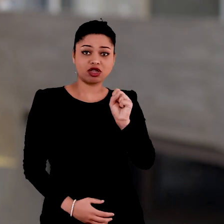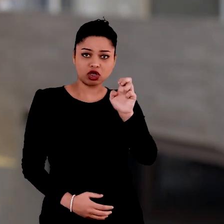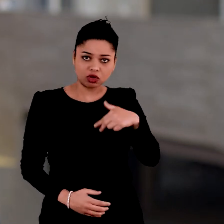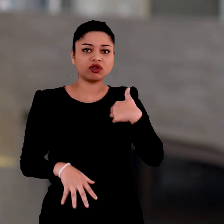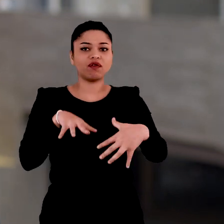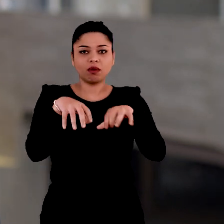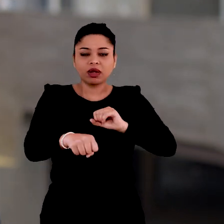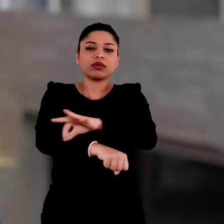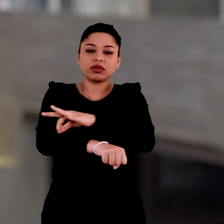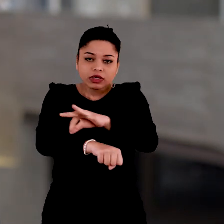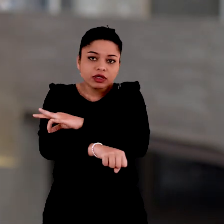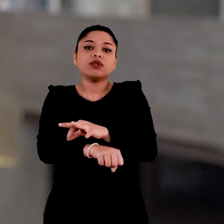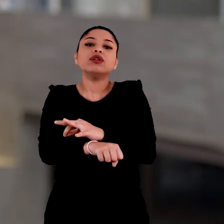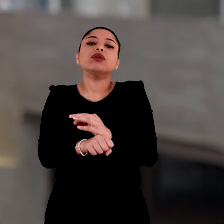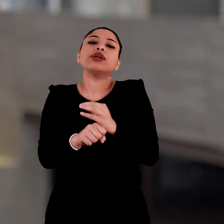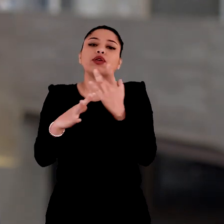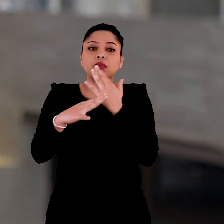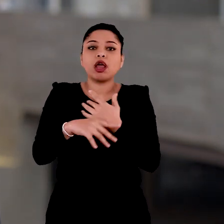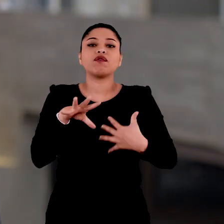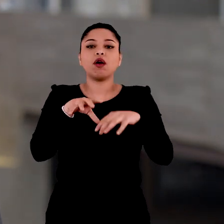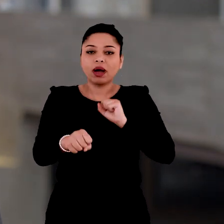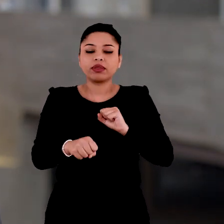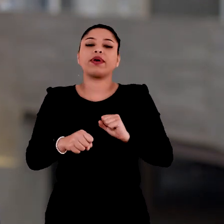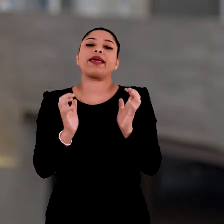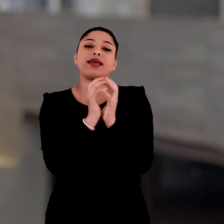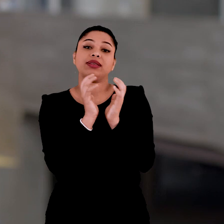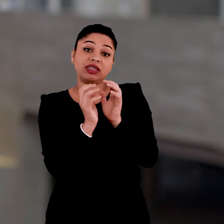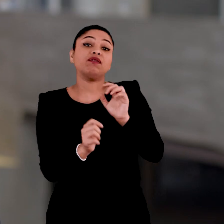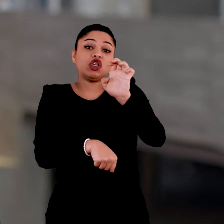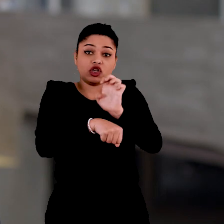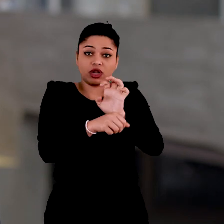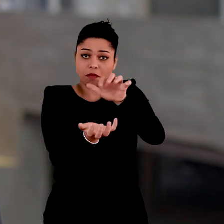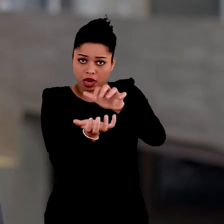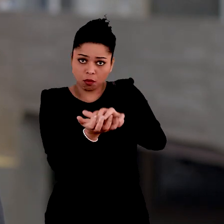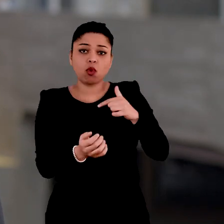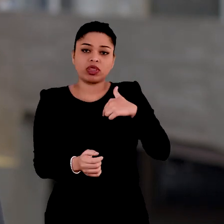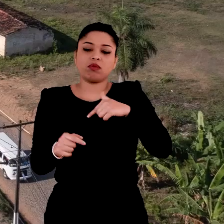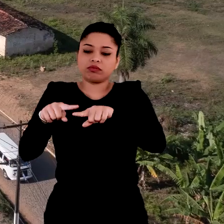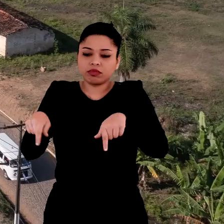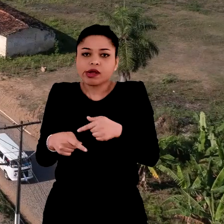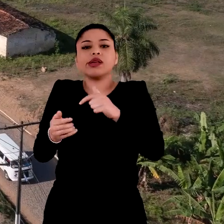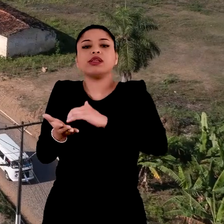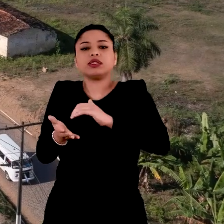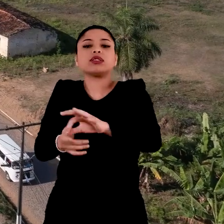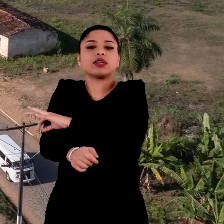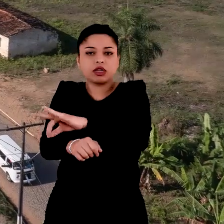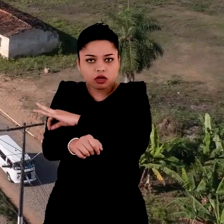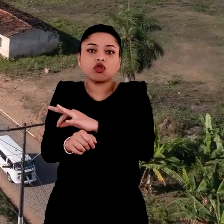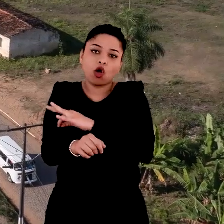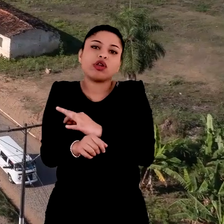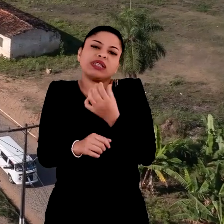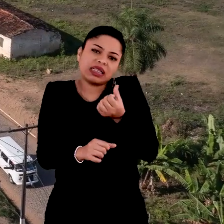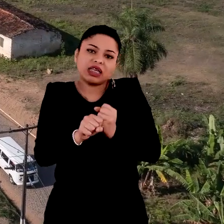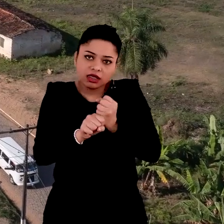2 colaboradores. É um pequeno escritório que tem atuação em Pernambuco e em outros estados adjacentes. O projeto das Casas